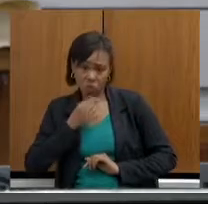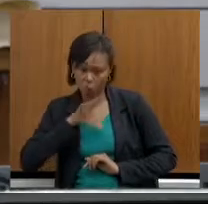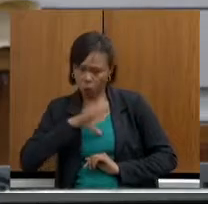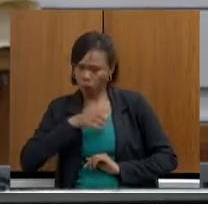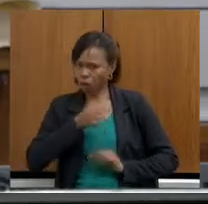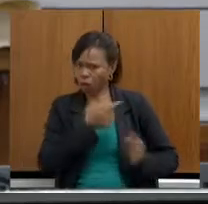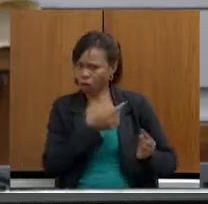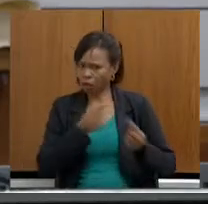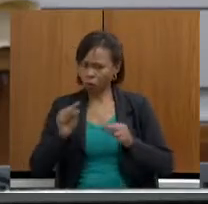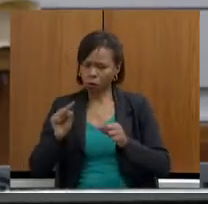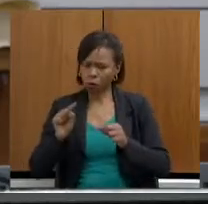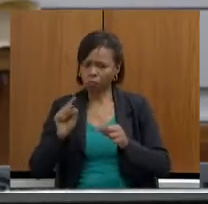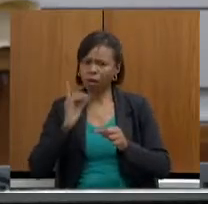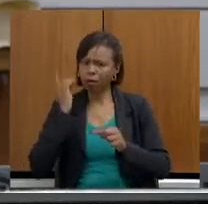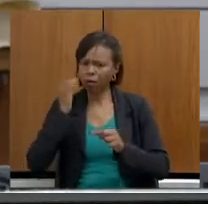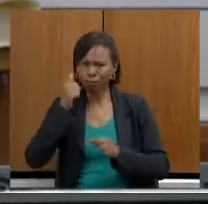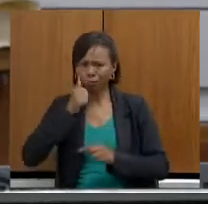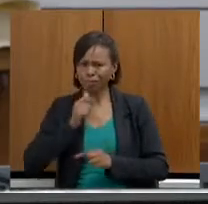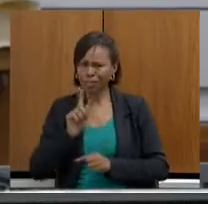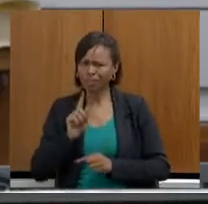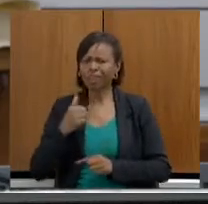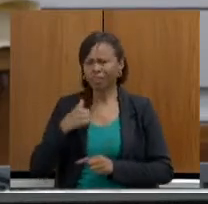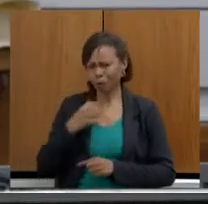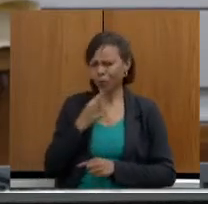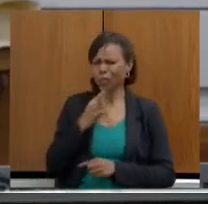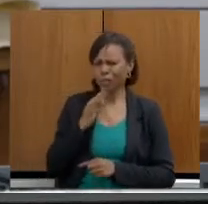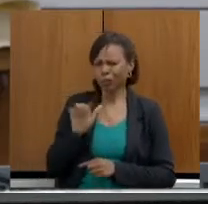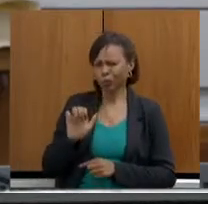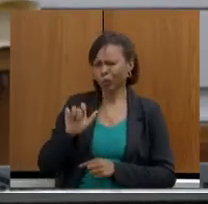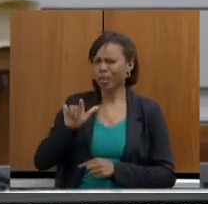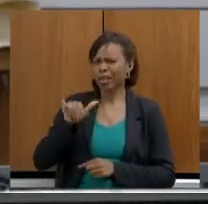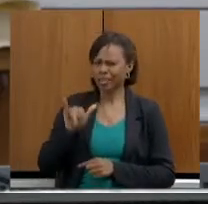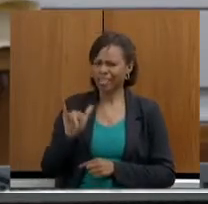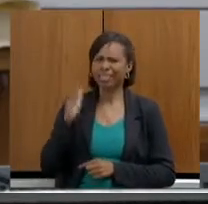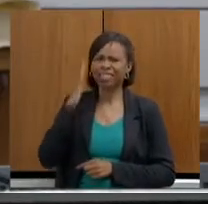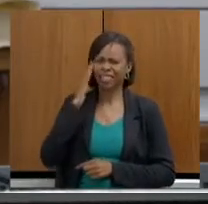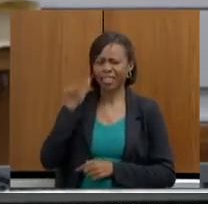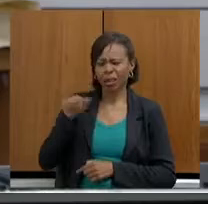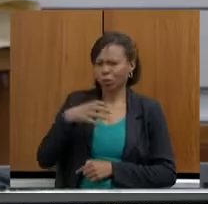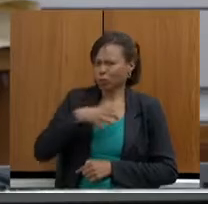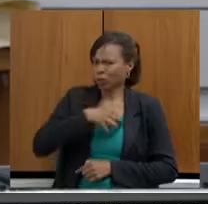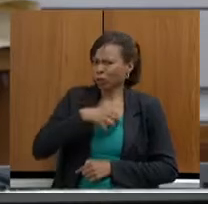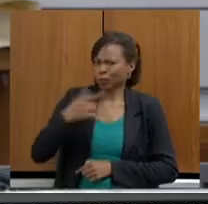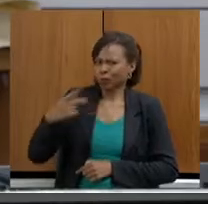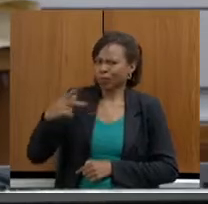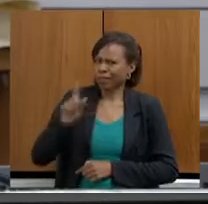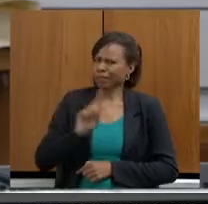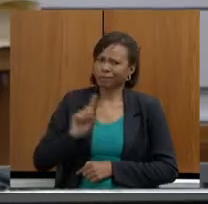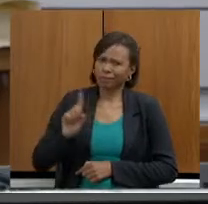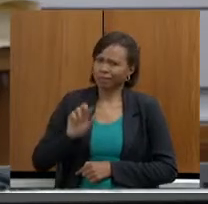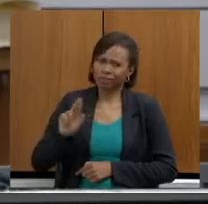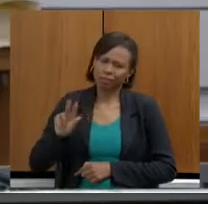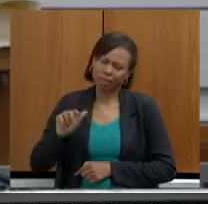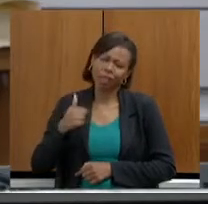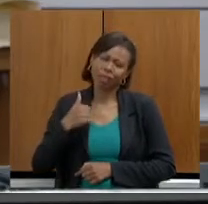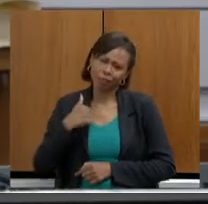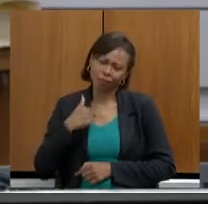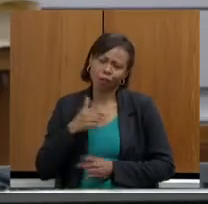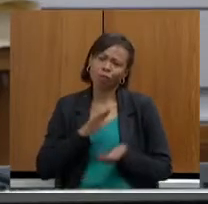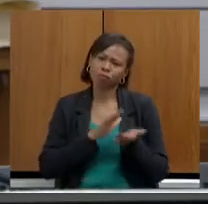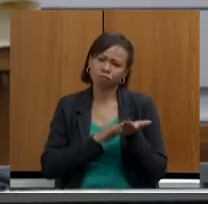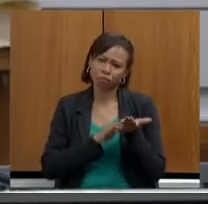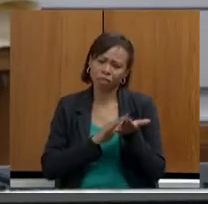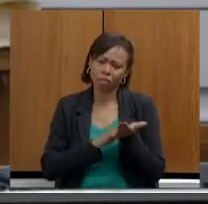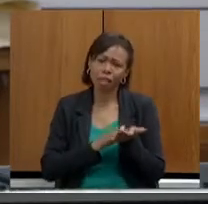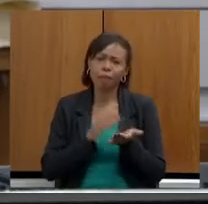intencionalmente Ainda mais que eu conheço muito ele sei que não é a postura dele né e Fiz alguns elogios aqui